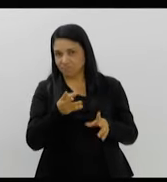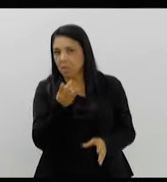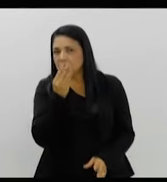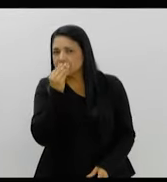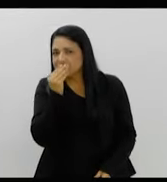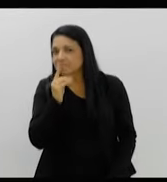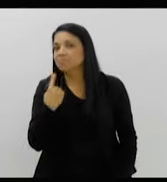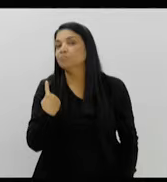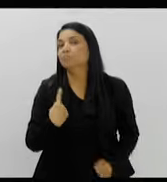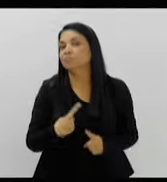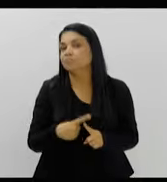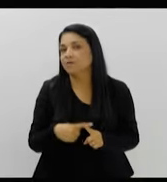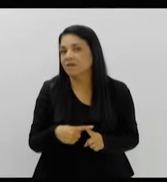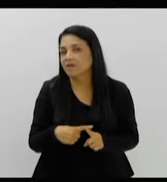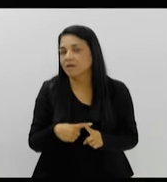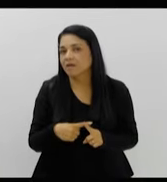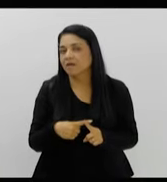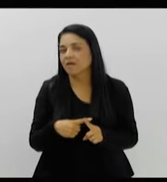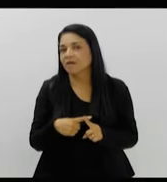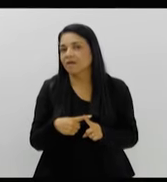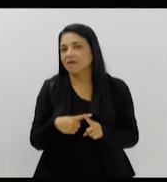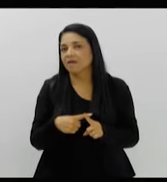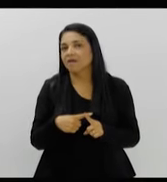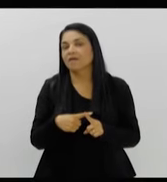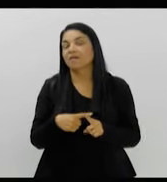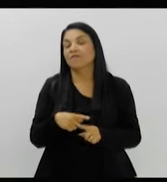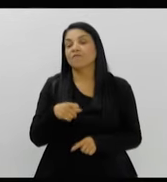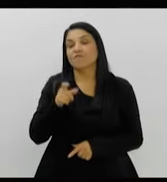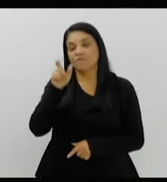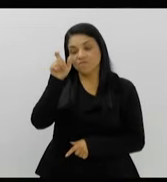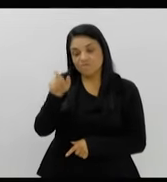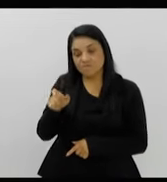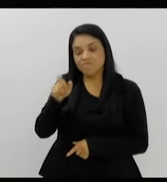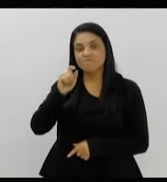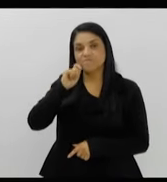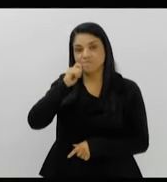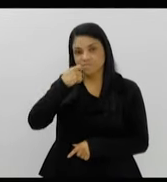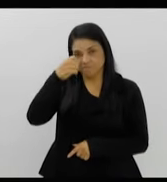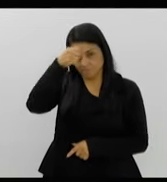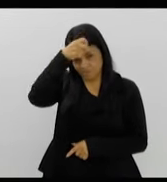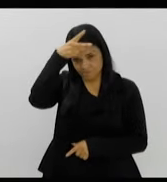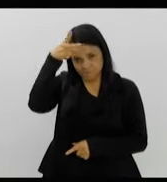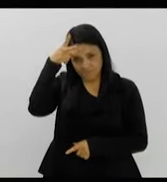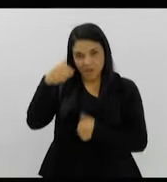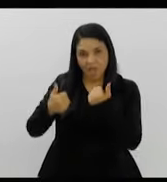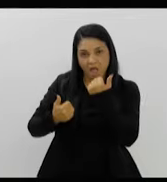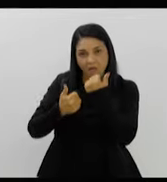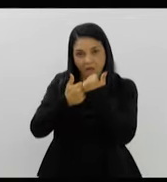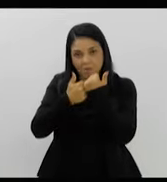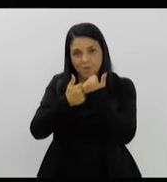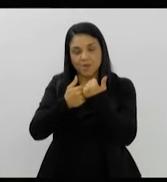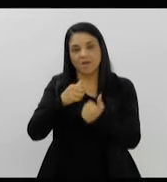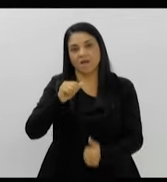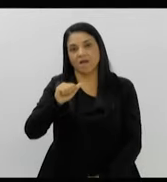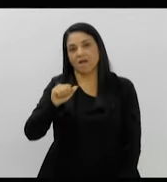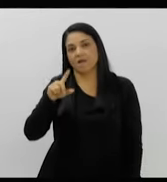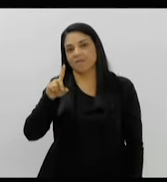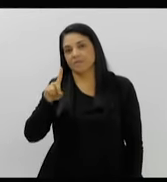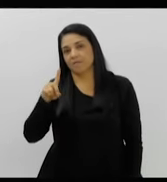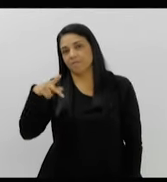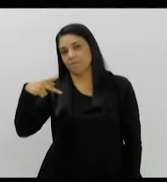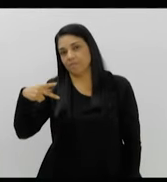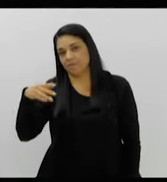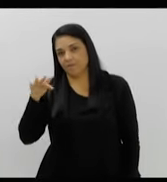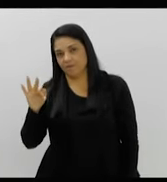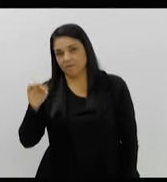Janeiro indiretamente você está apoiando a dpf 635 depois da